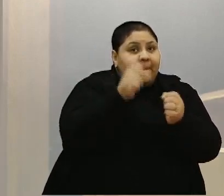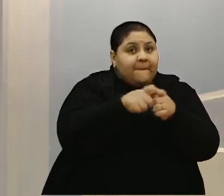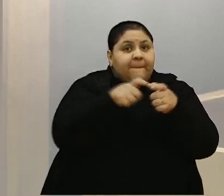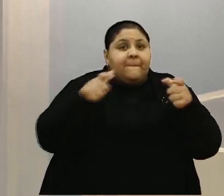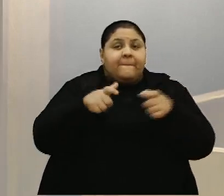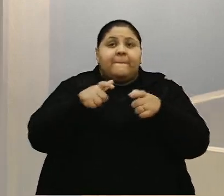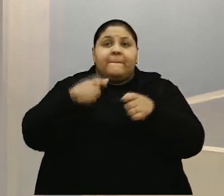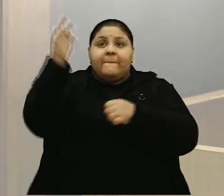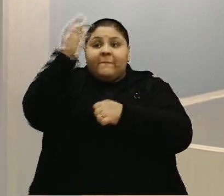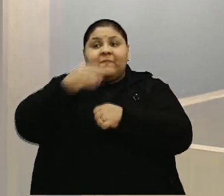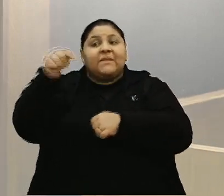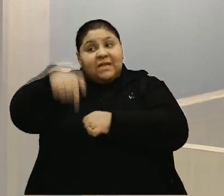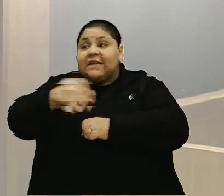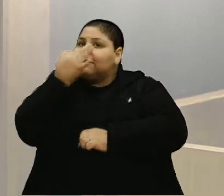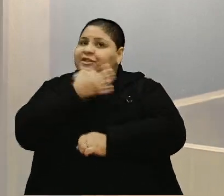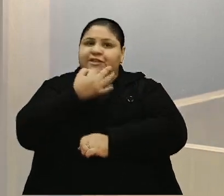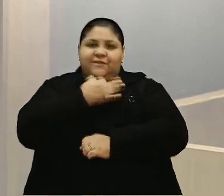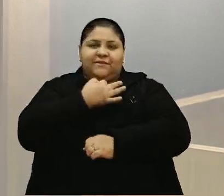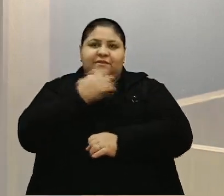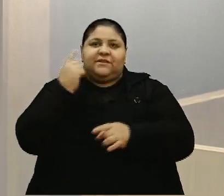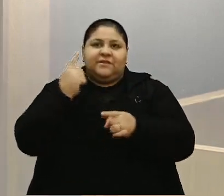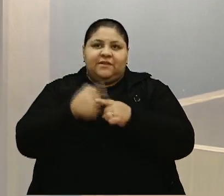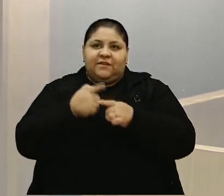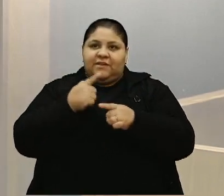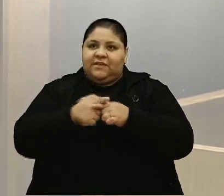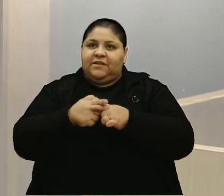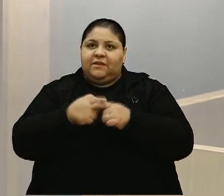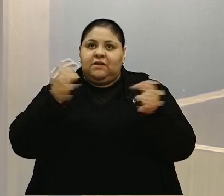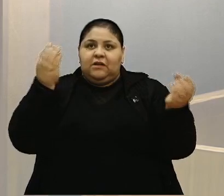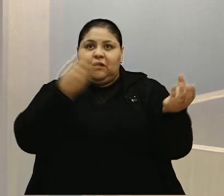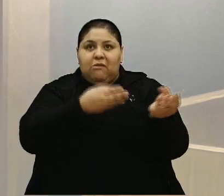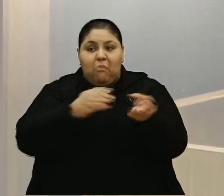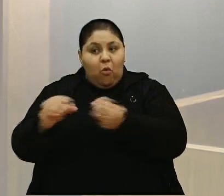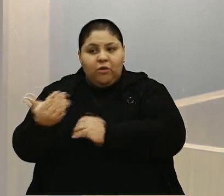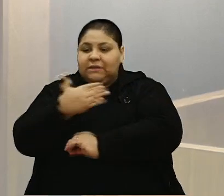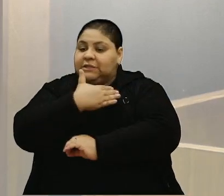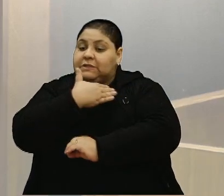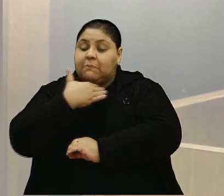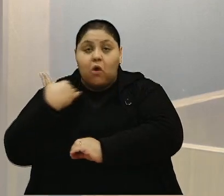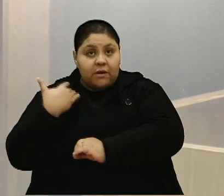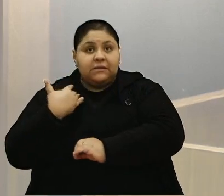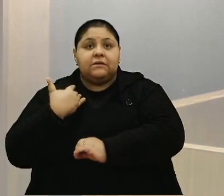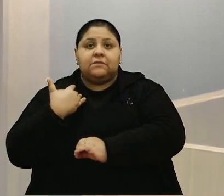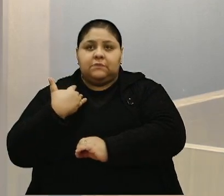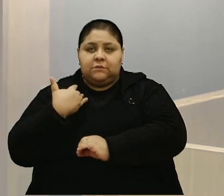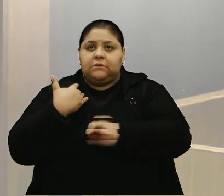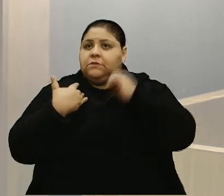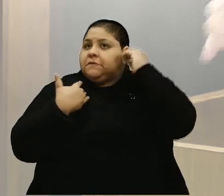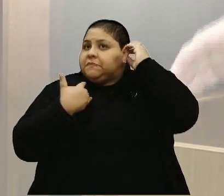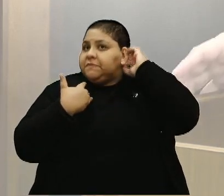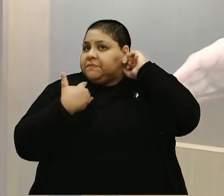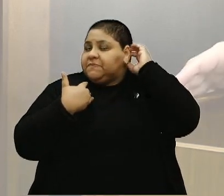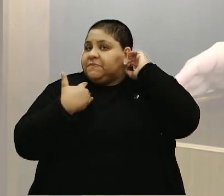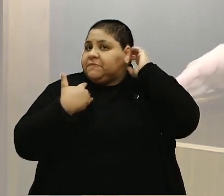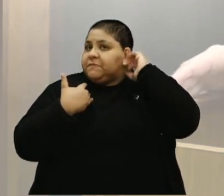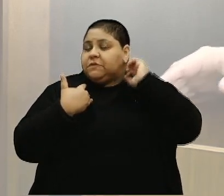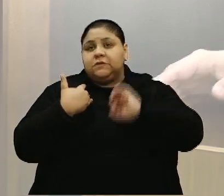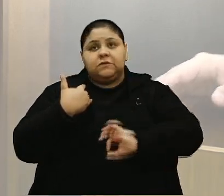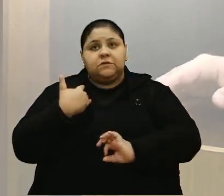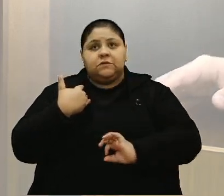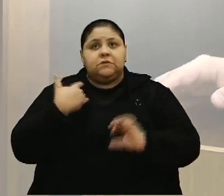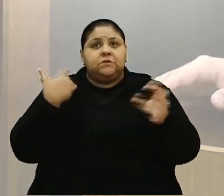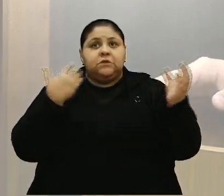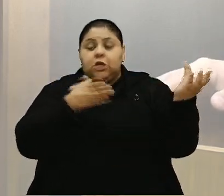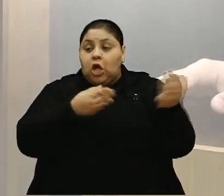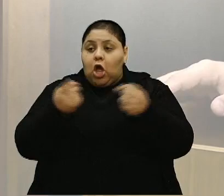do Brasil seria em Caxias. Porque nós teríamos milhares de mortes, uma quantia grande